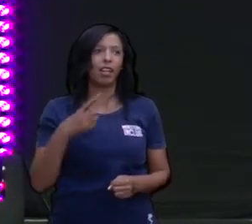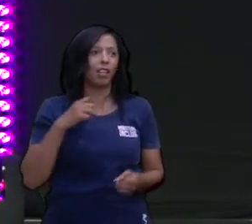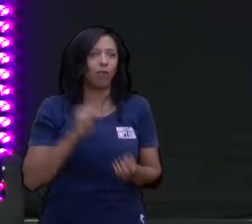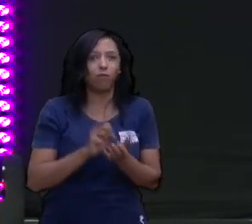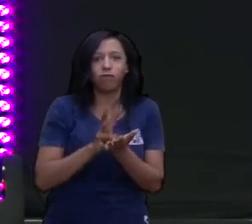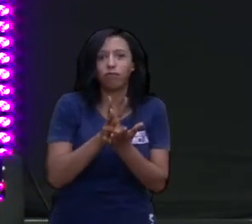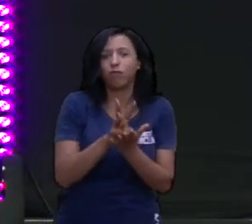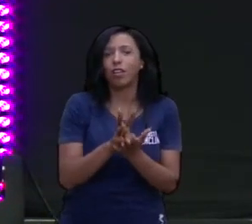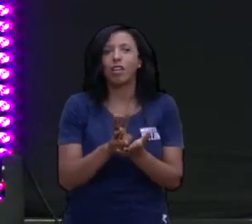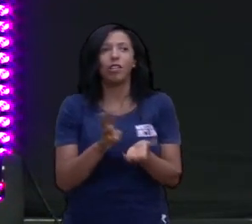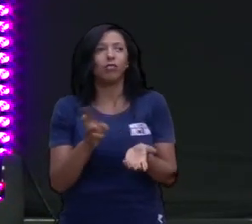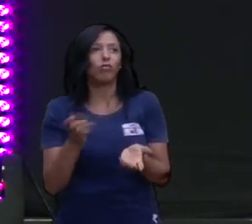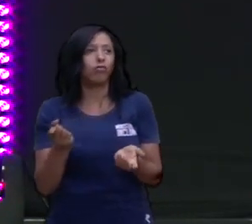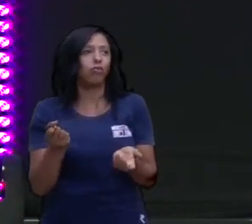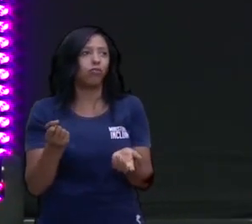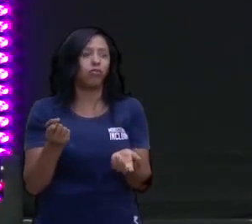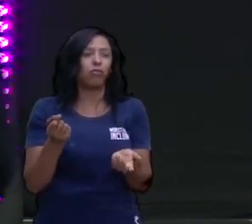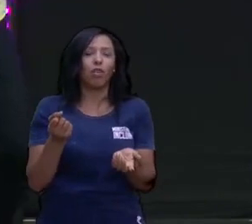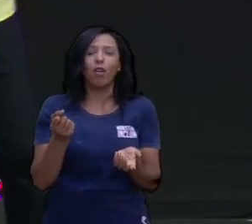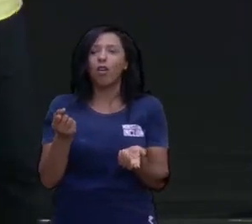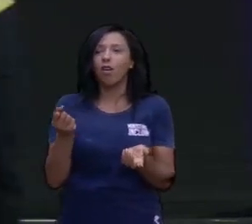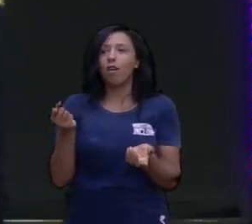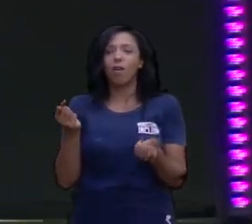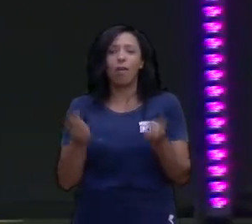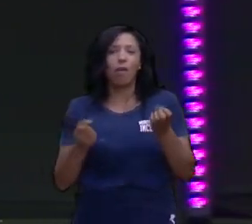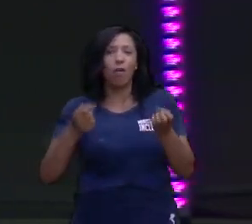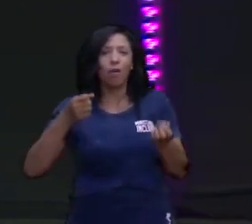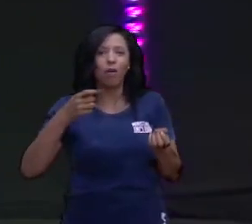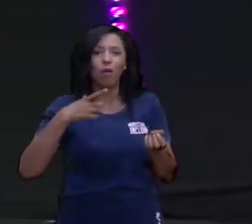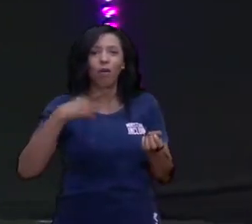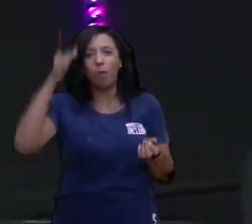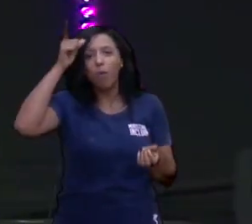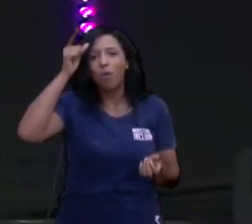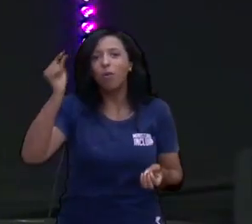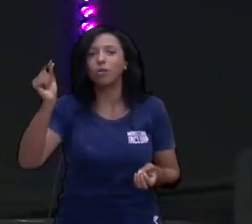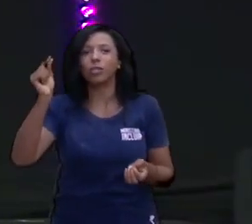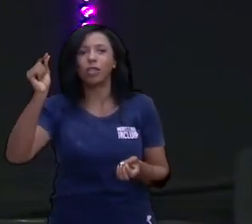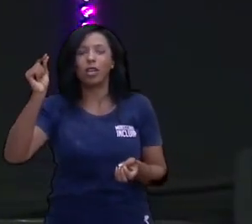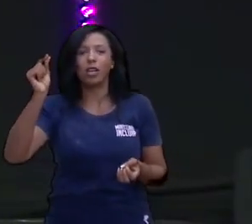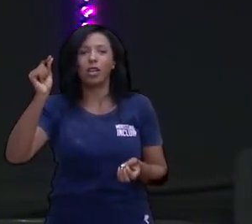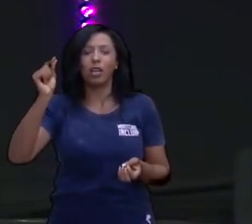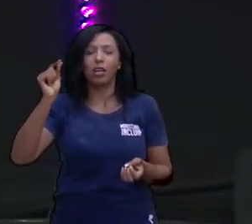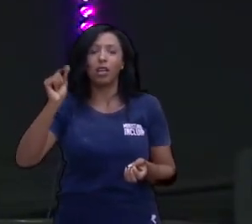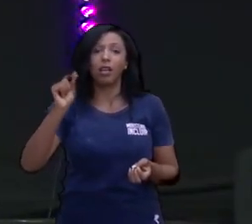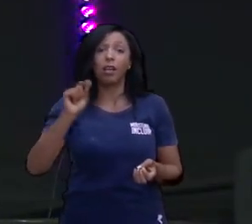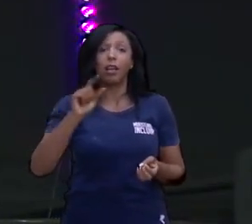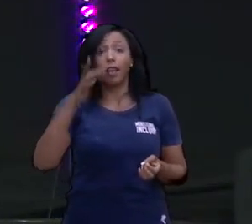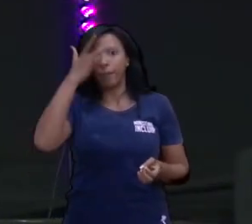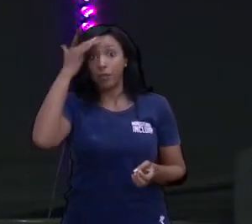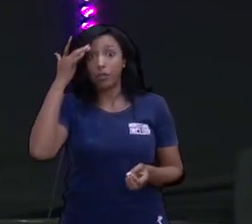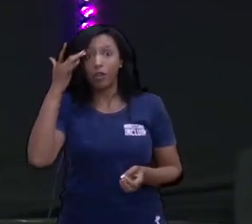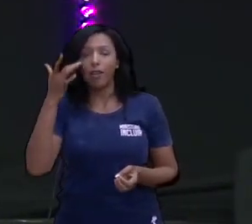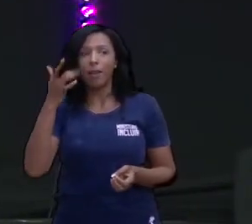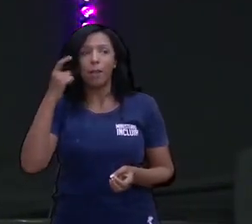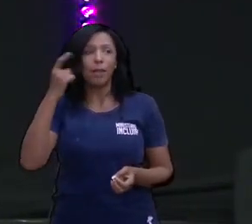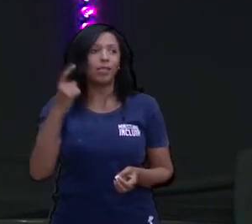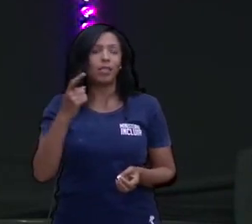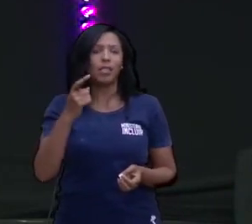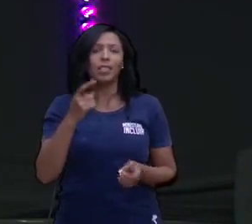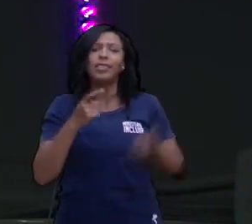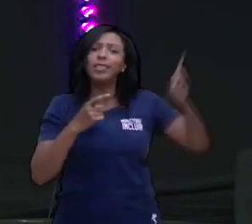e como se não entendesse em que existe um Deus que usamos na e que você não precisa dessas coisas para encontrar o caminho